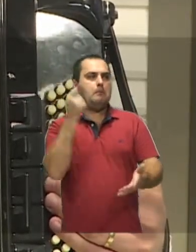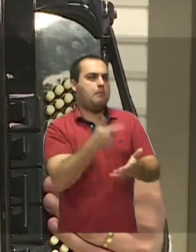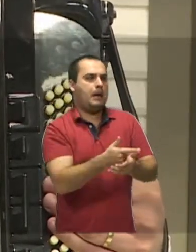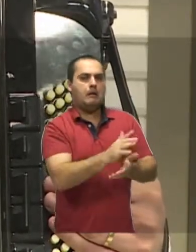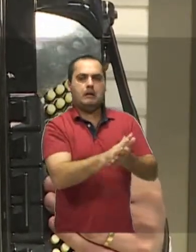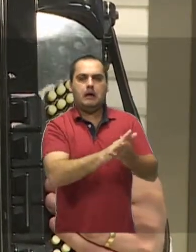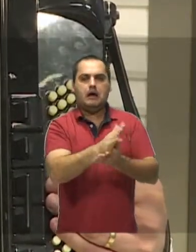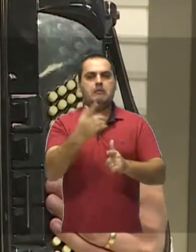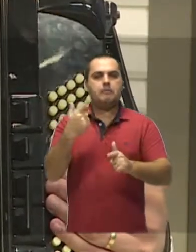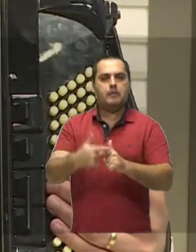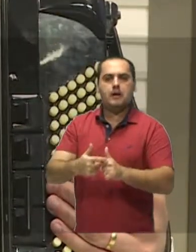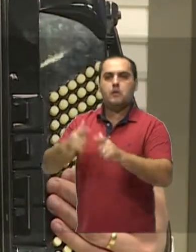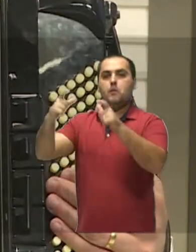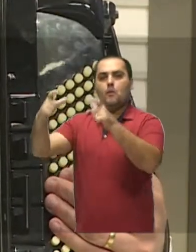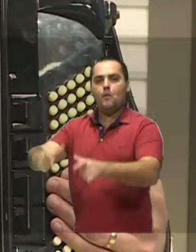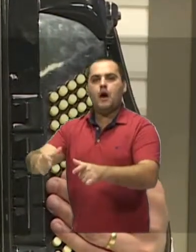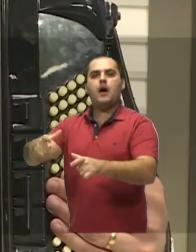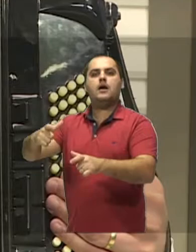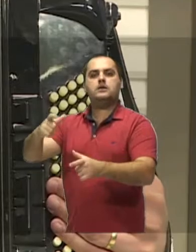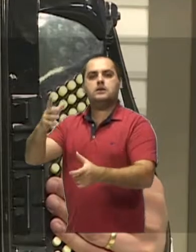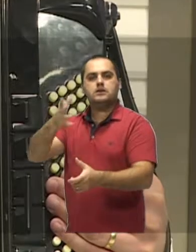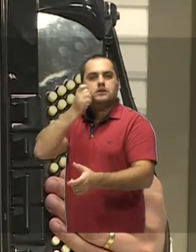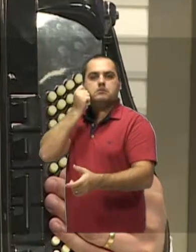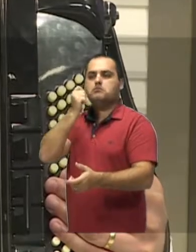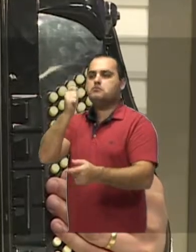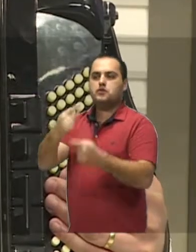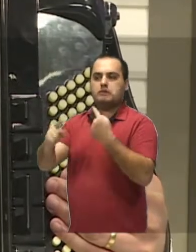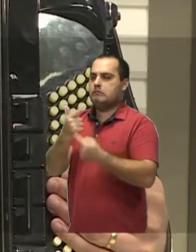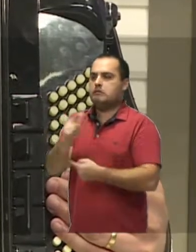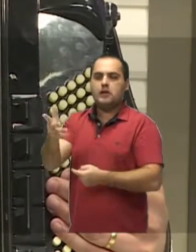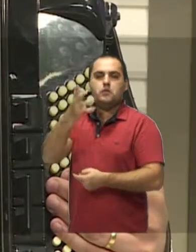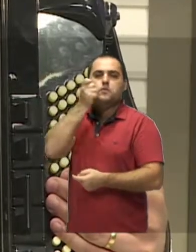não tem lucro. Eu, graças a Deus, sempre tive parceiros